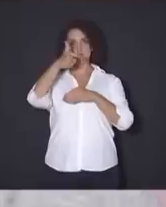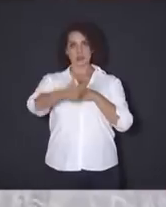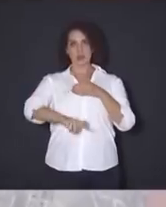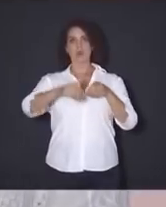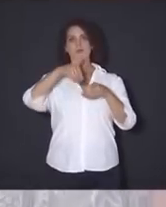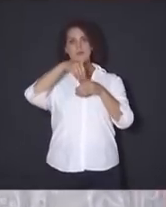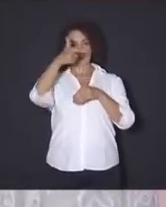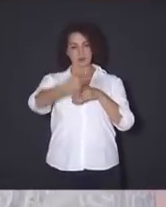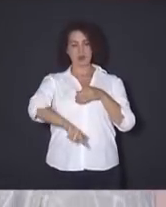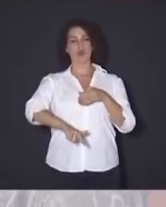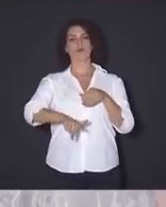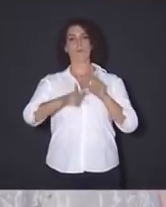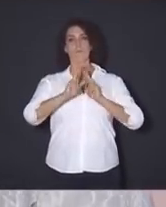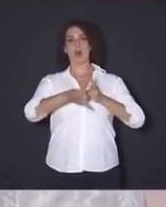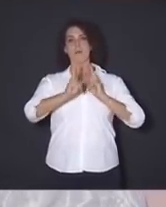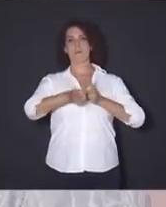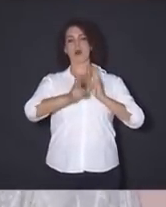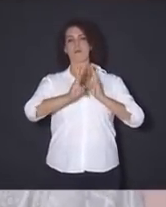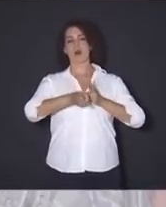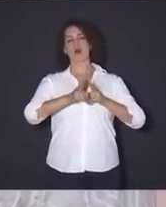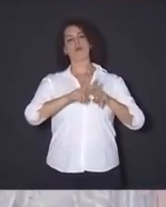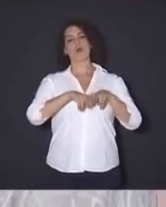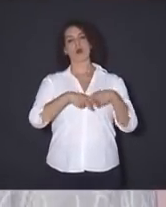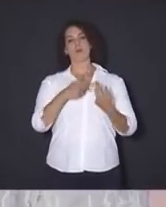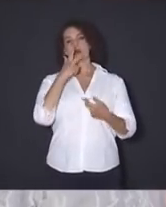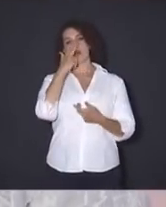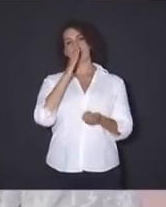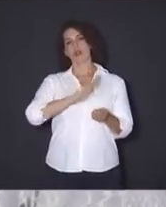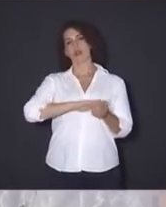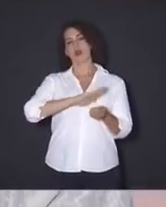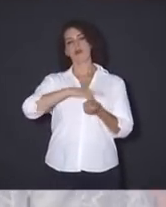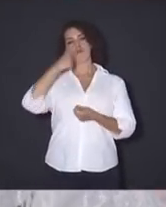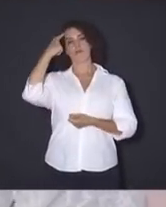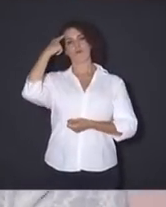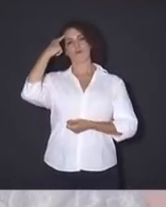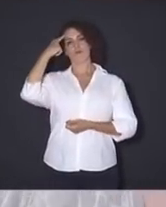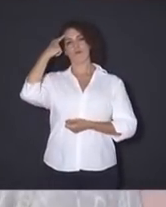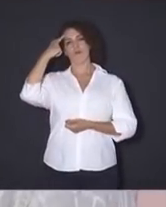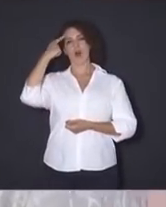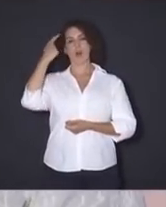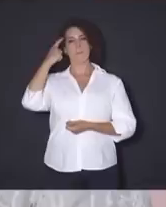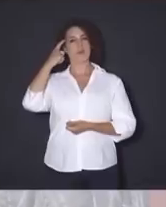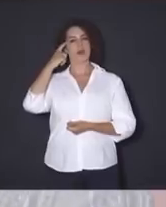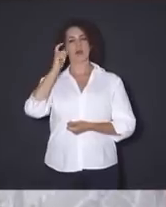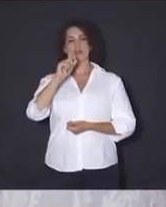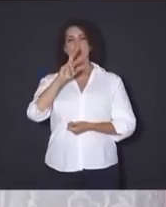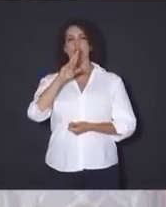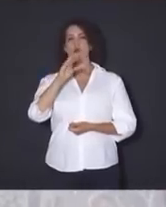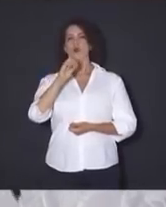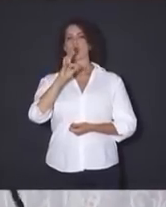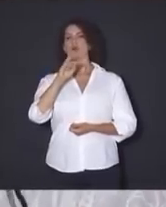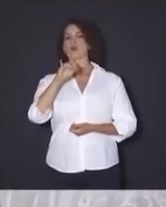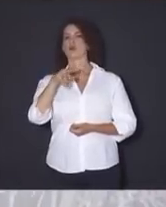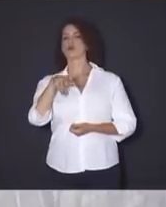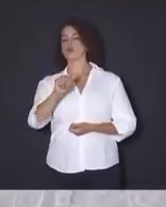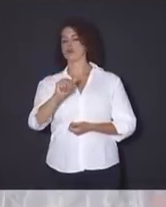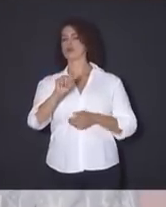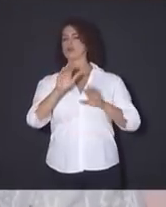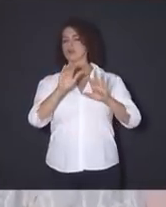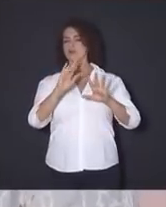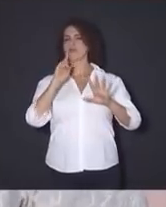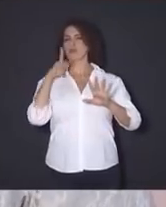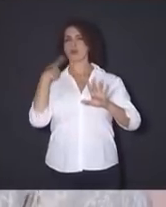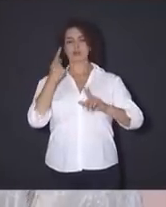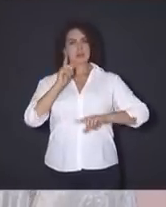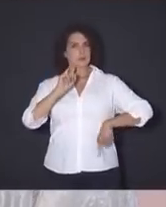mesmo cargo não é porque isso cria vícios né você começa a achar que aqui não há rotina por mais que a política seja dinâmica